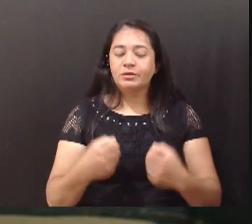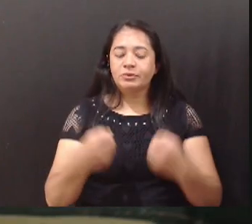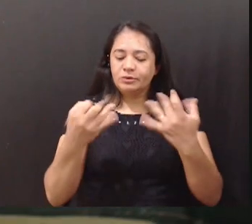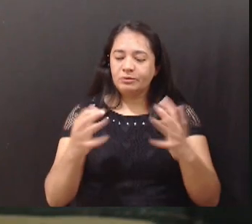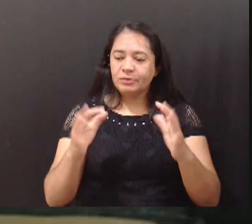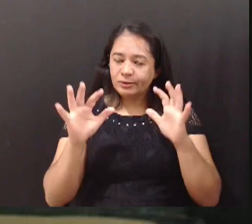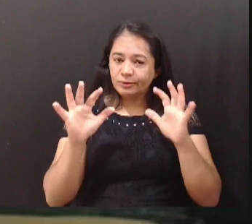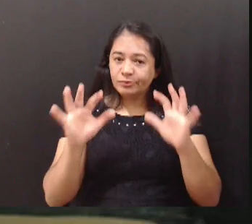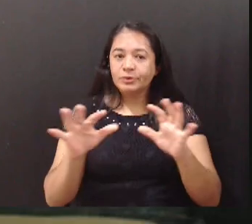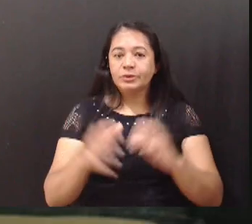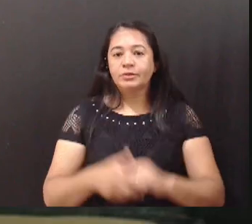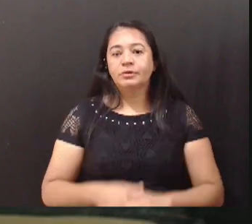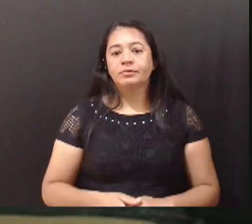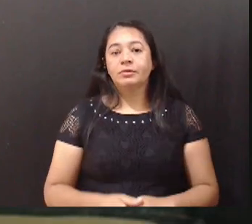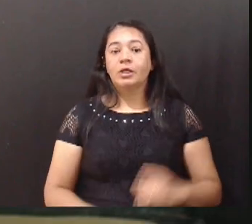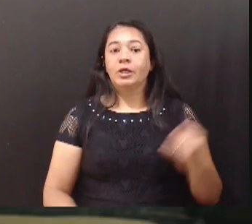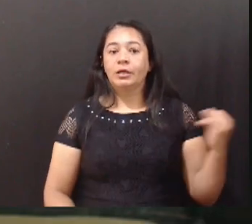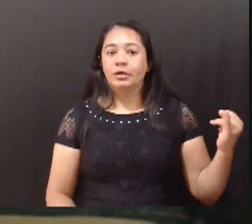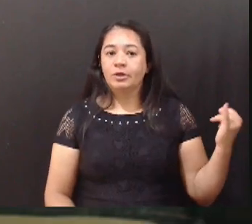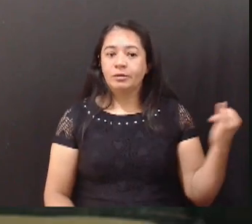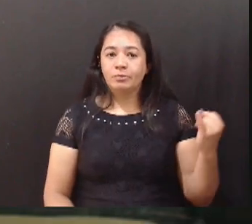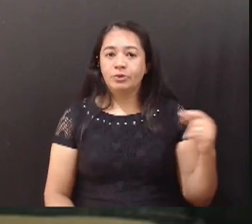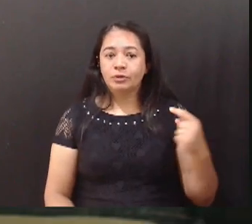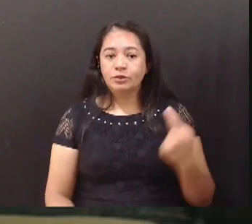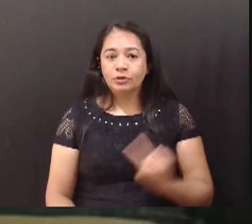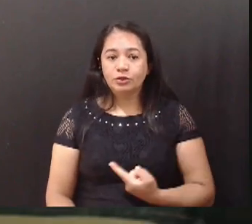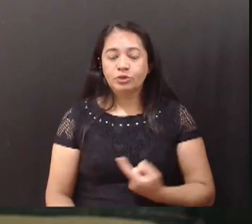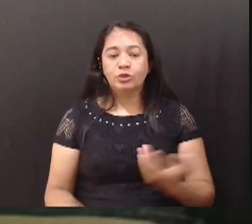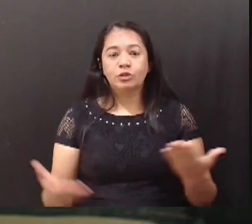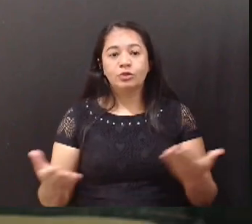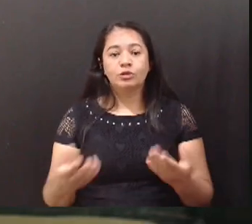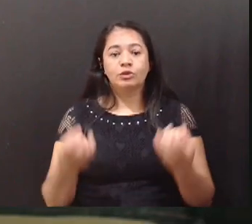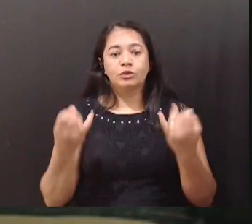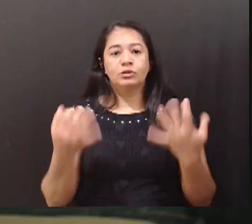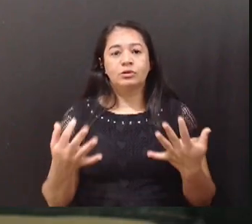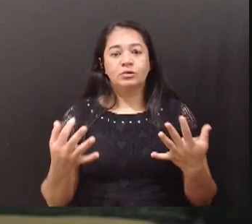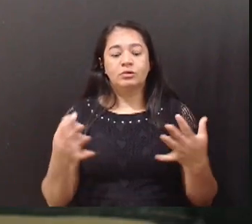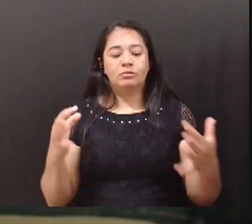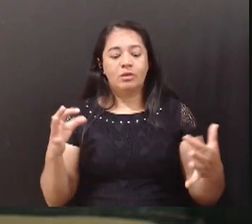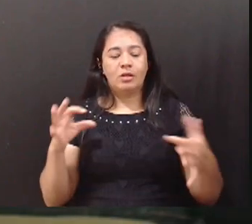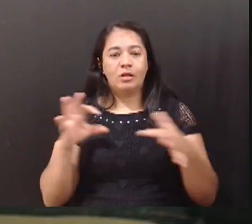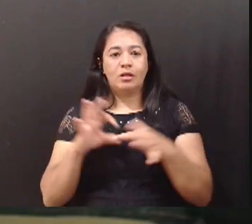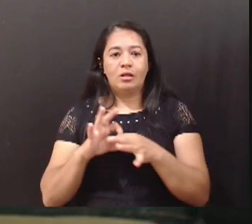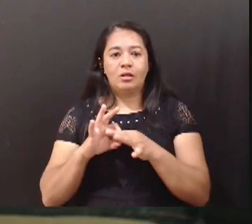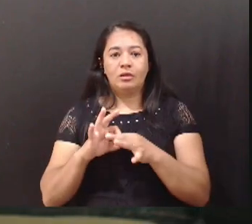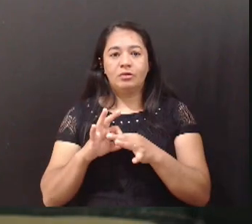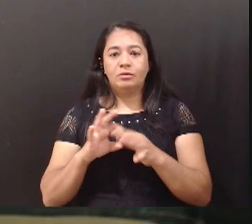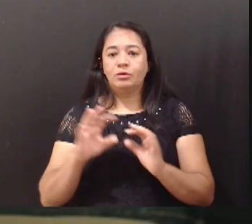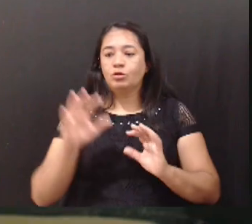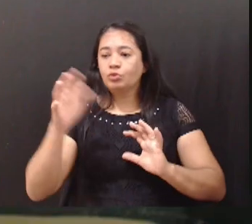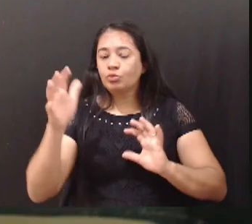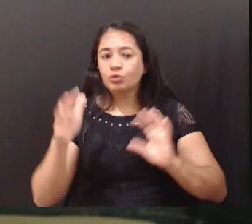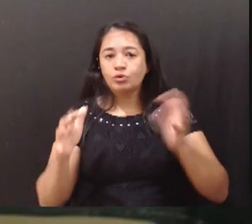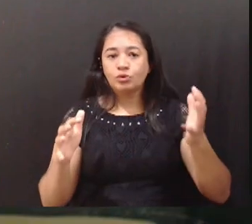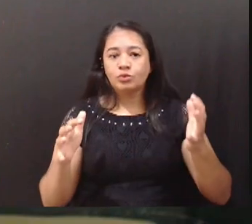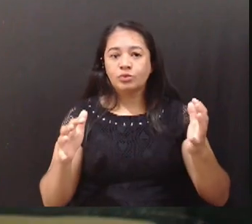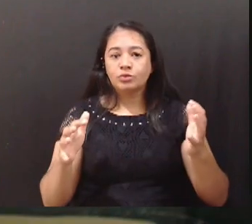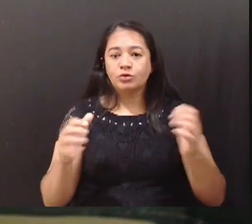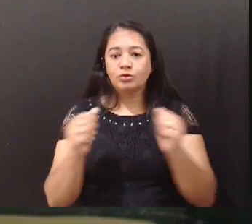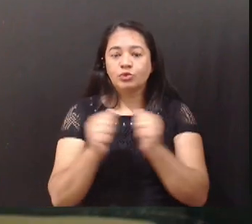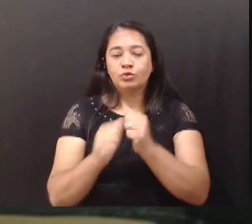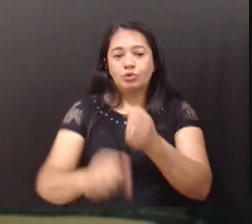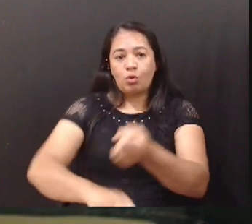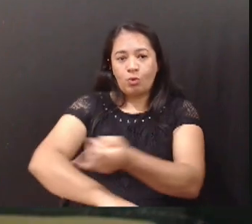e é importante a gente trazer hoje a conexão desses acontecimentos com as emoções,